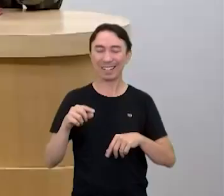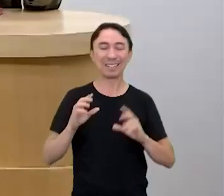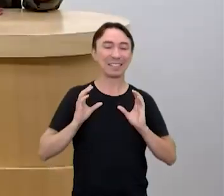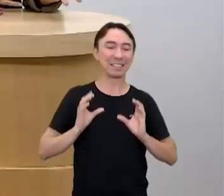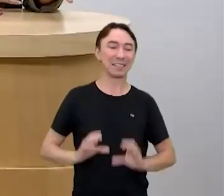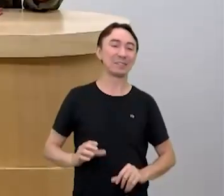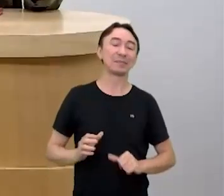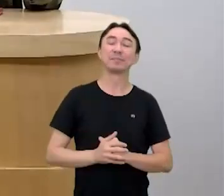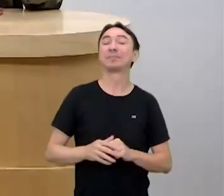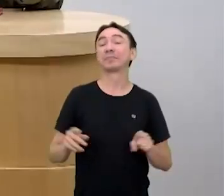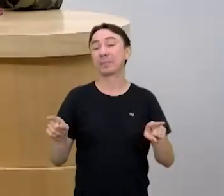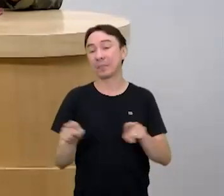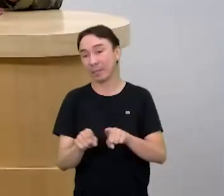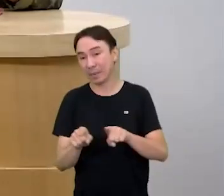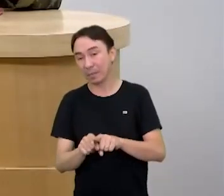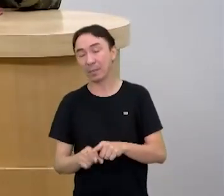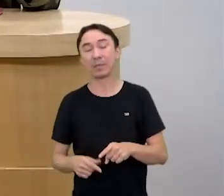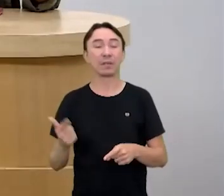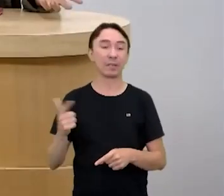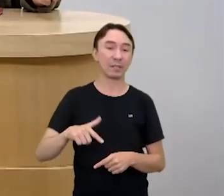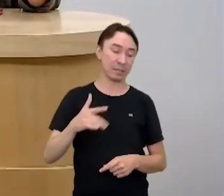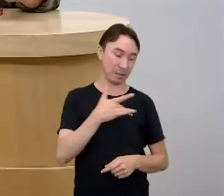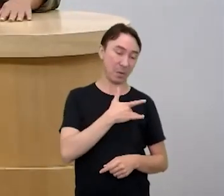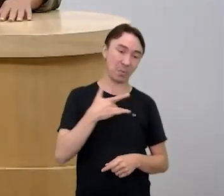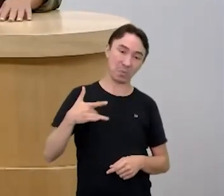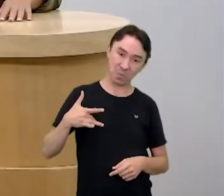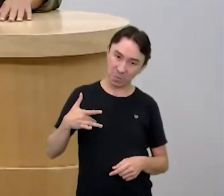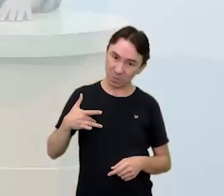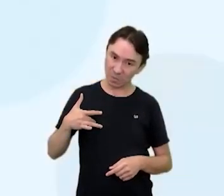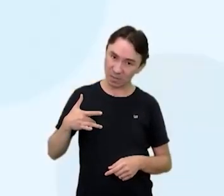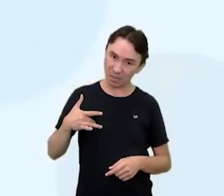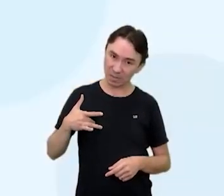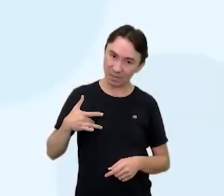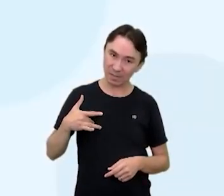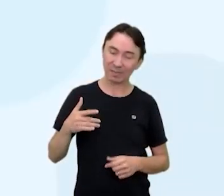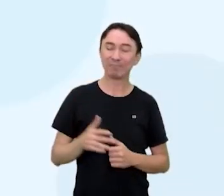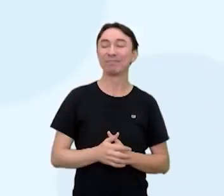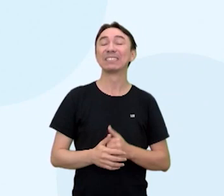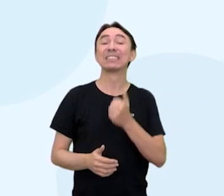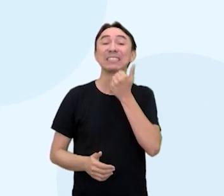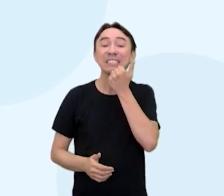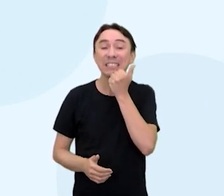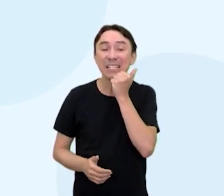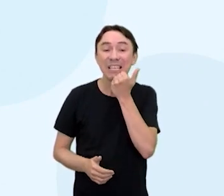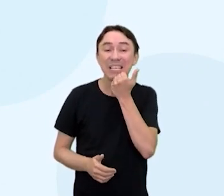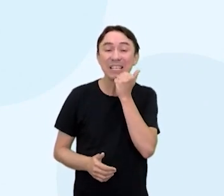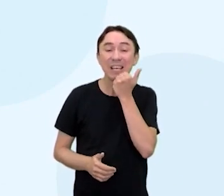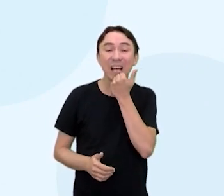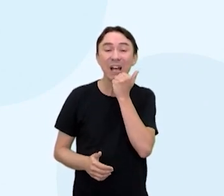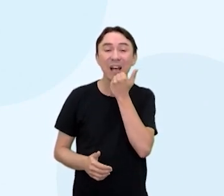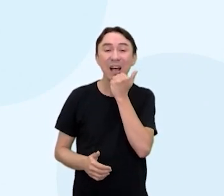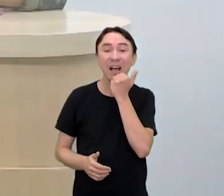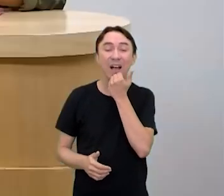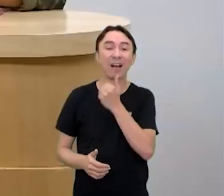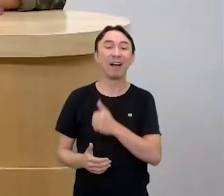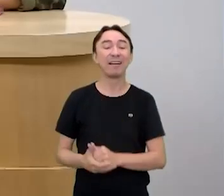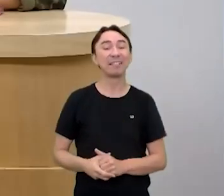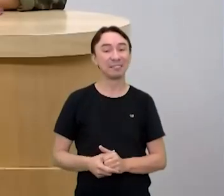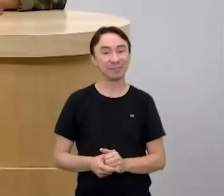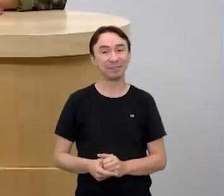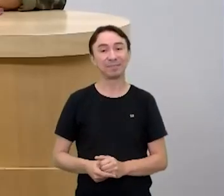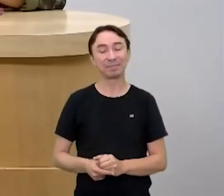de vacinas, a SUS. Ciência. Acho que colou com o que eu acabei de falar antes.